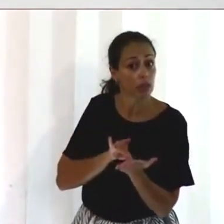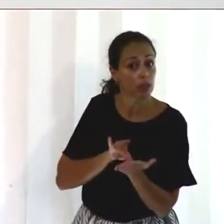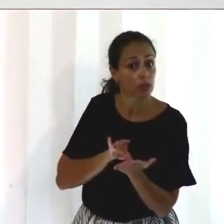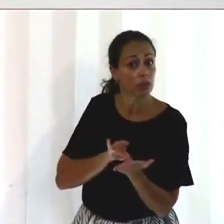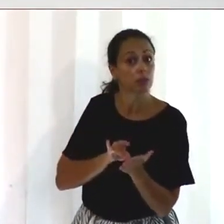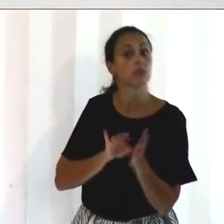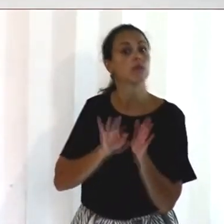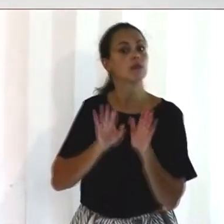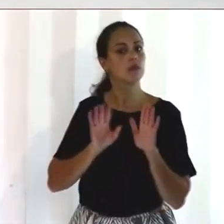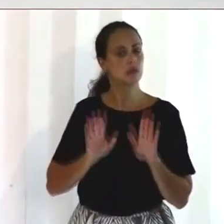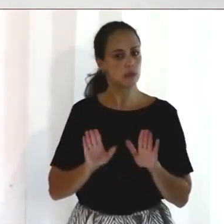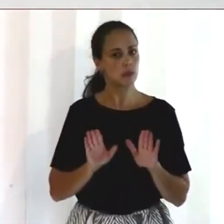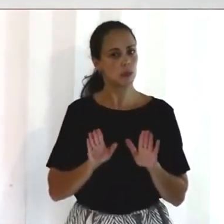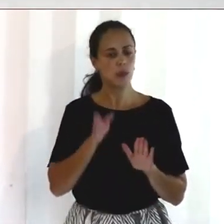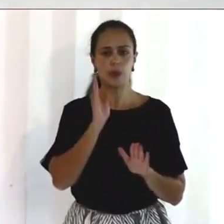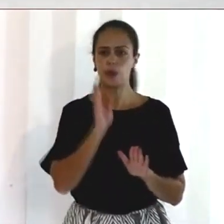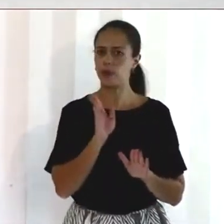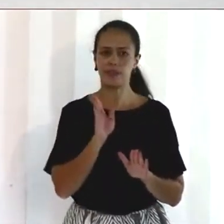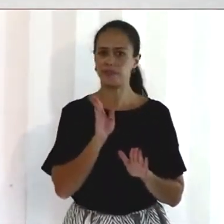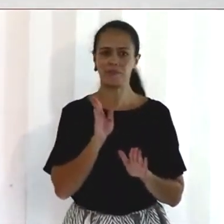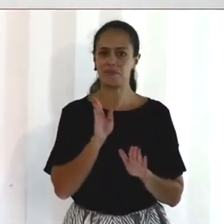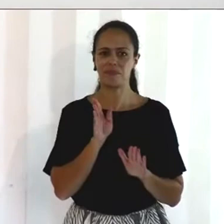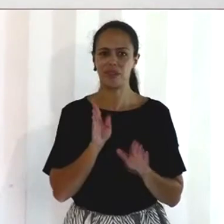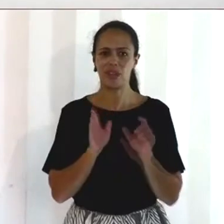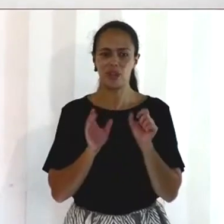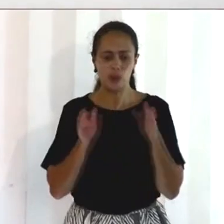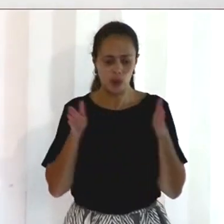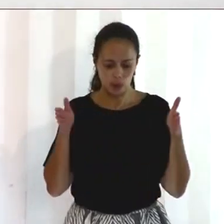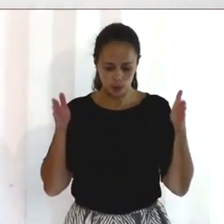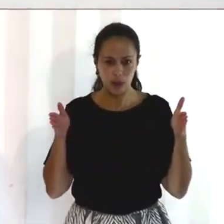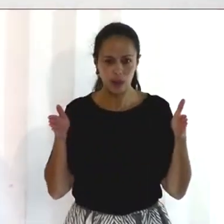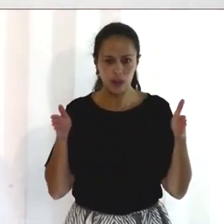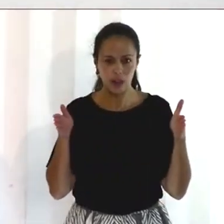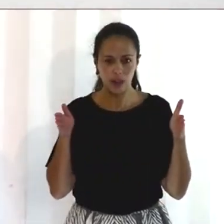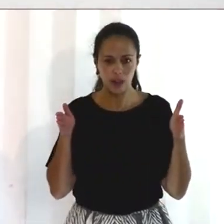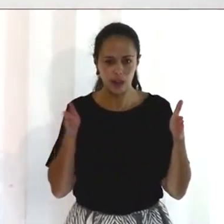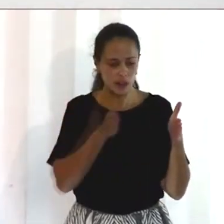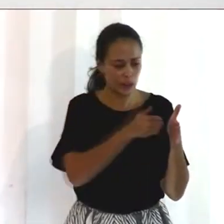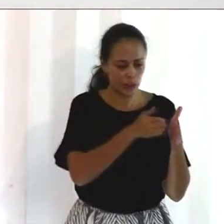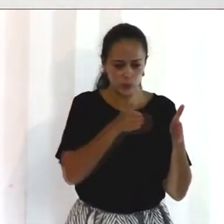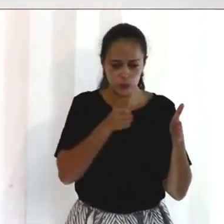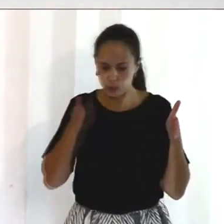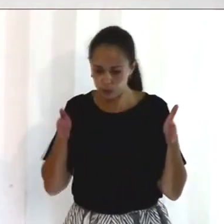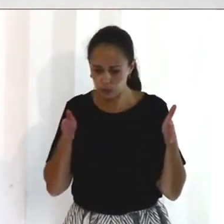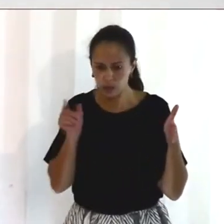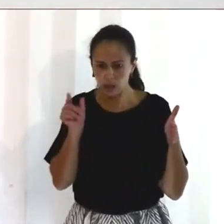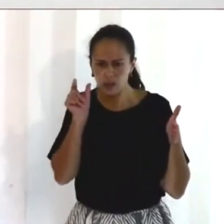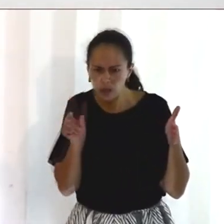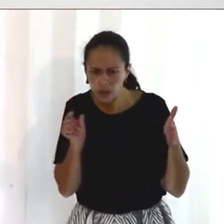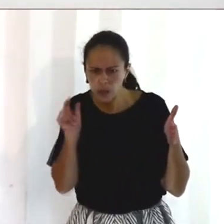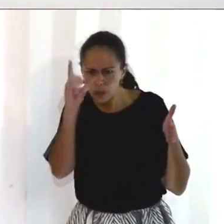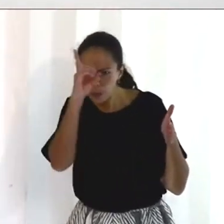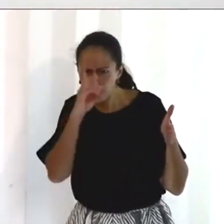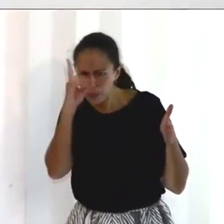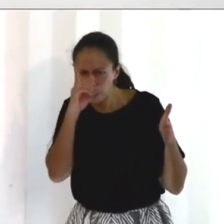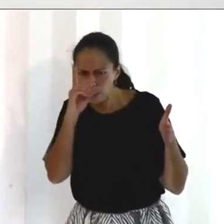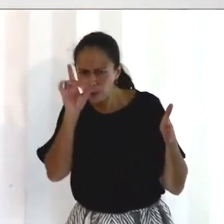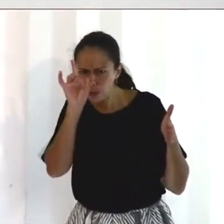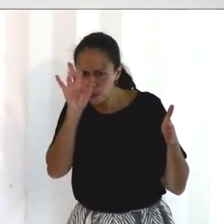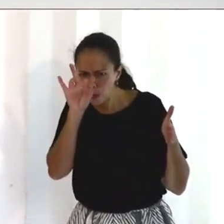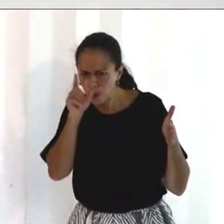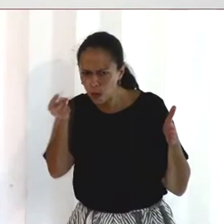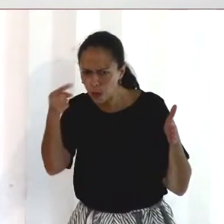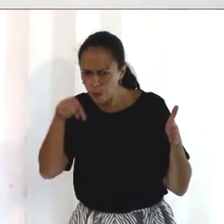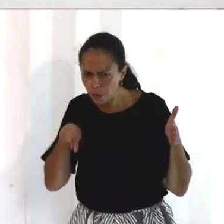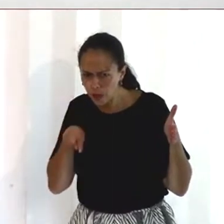momento tão pequeno dentro de uma semana, meus irmãos. É uma hora no domingo, é mais uma